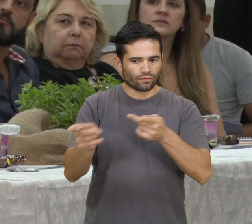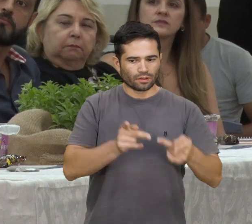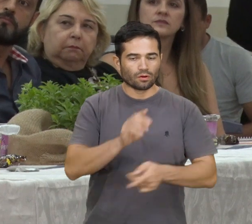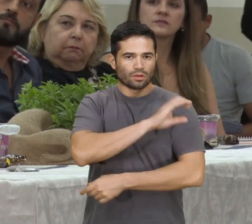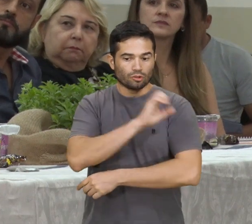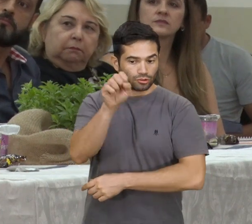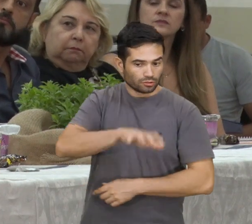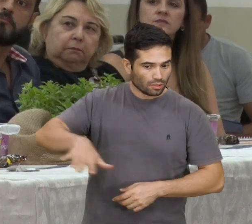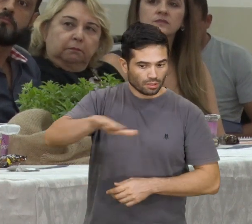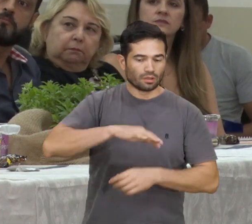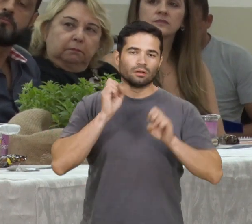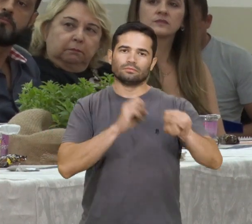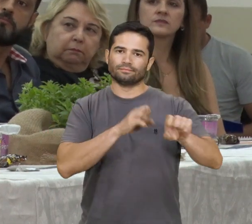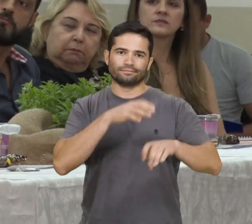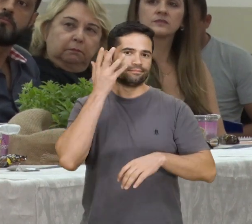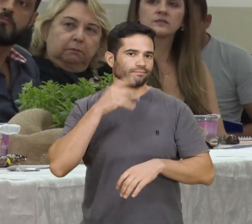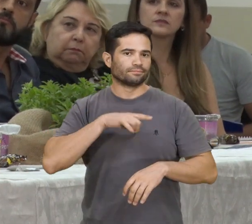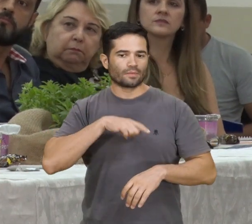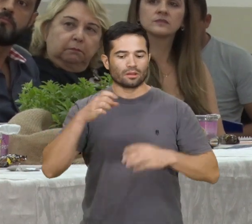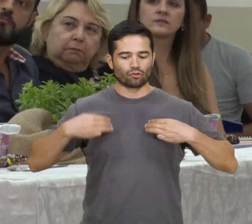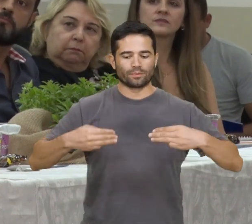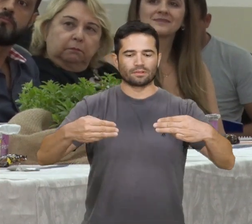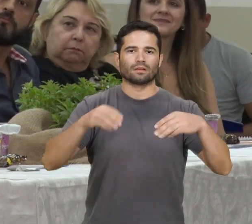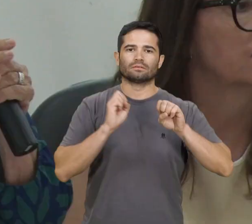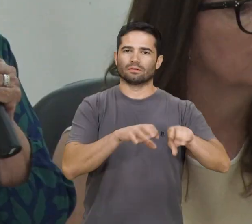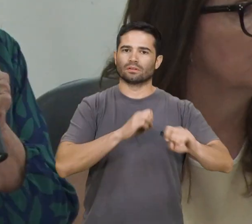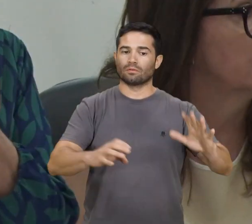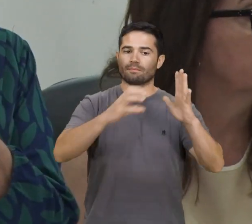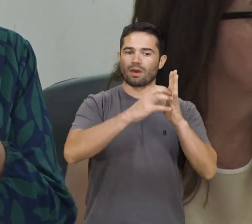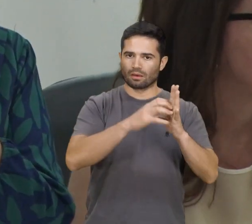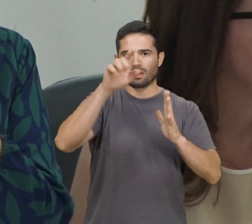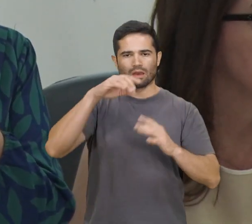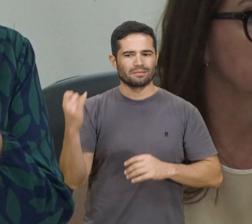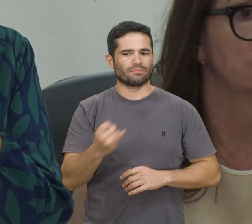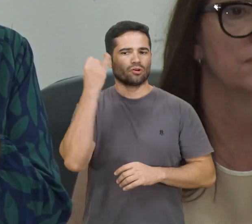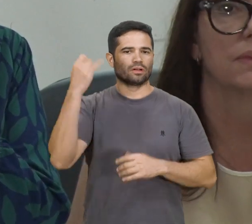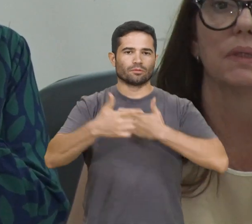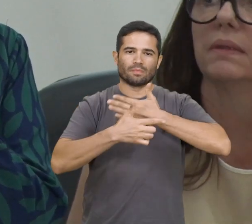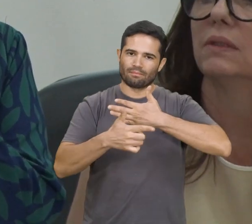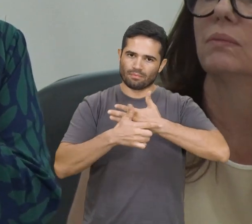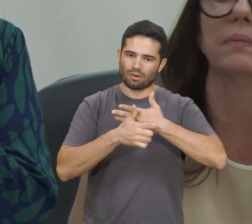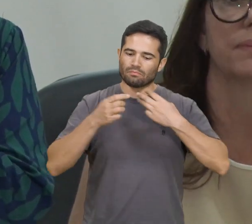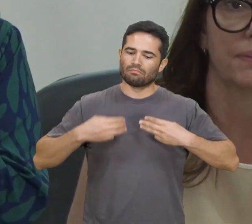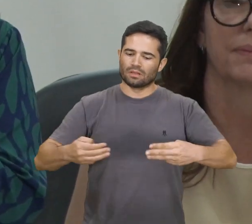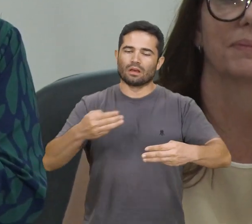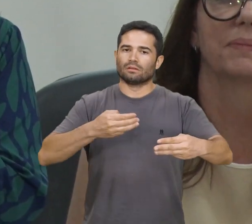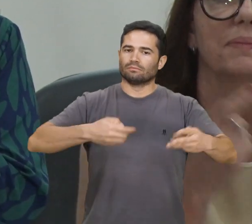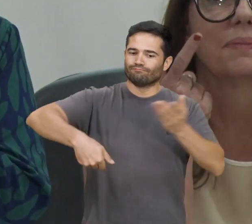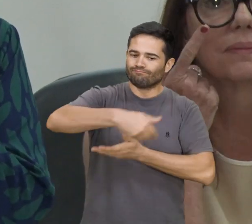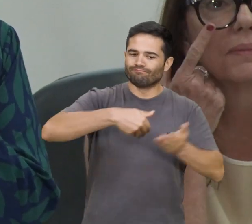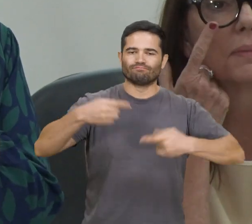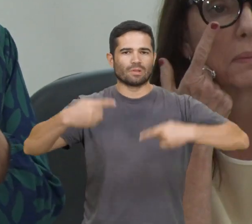foi a coordenadora geral de educação infantil do Ministério da Educação, que ressaltou a importância do papel do Ministério para